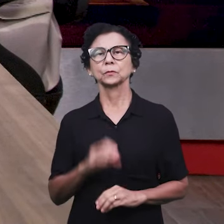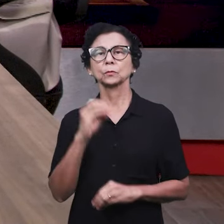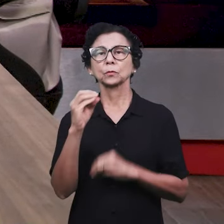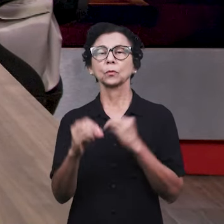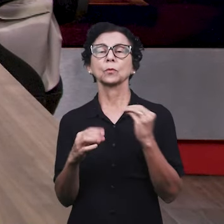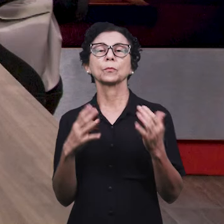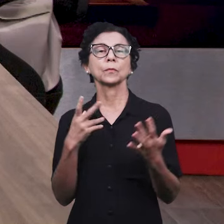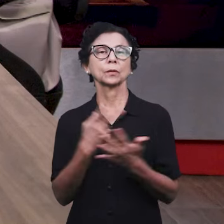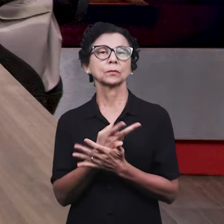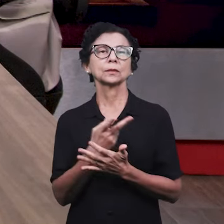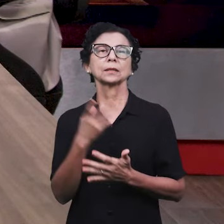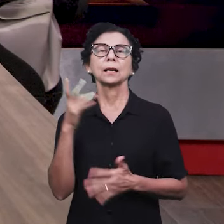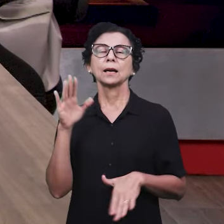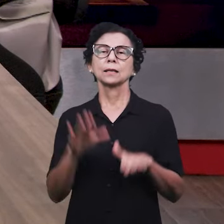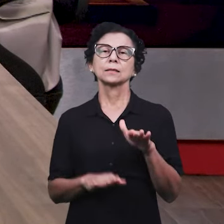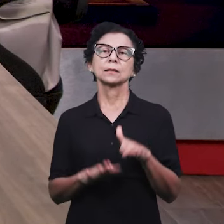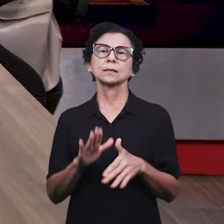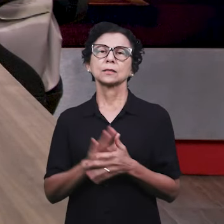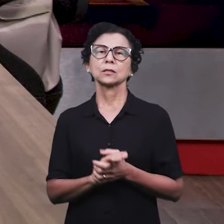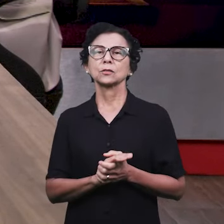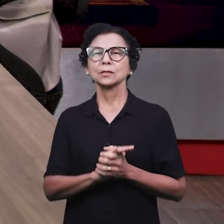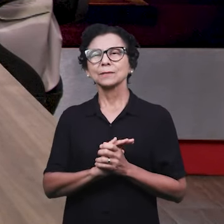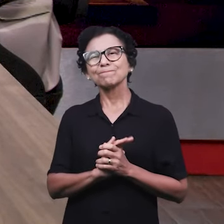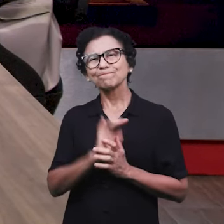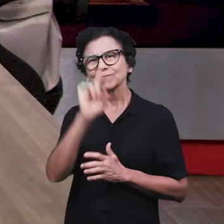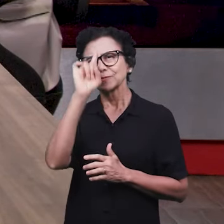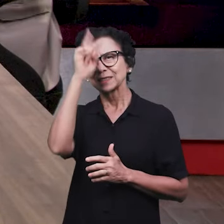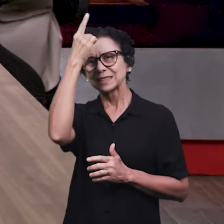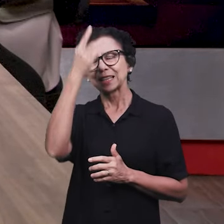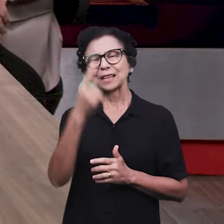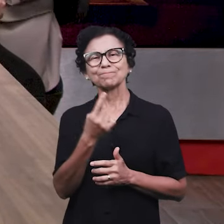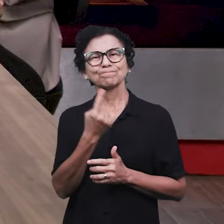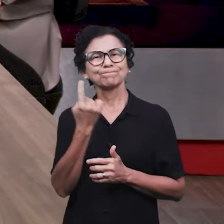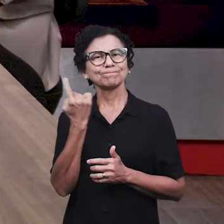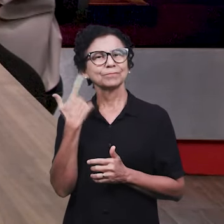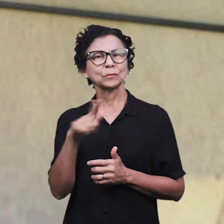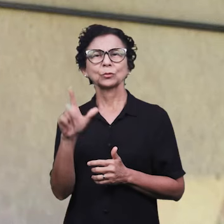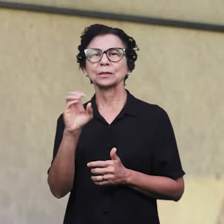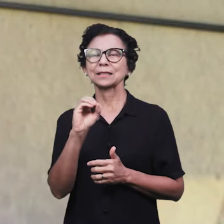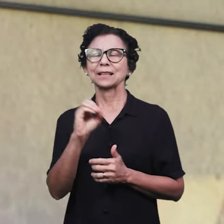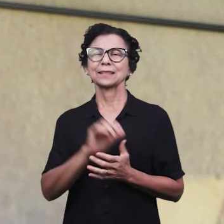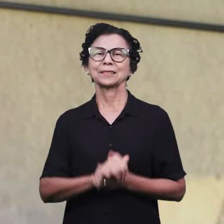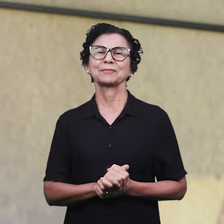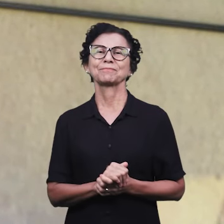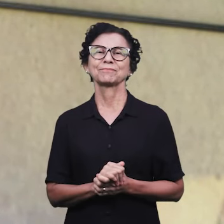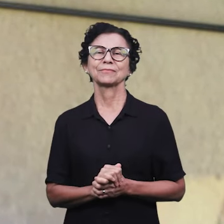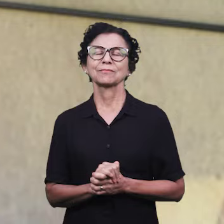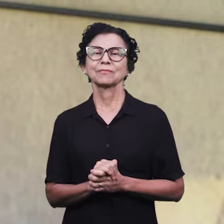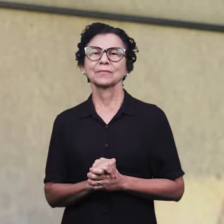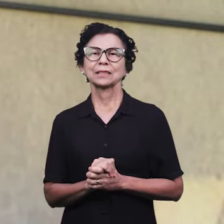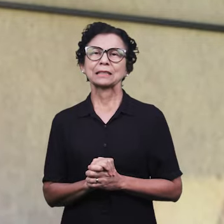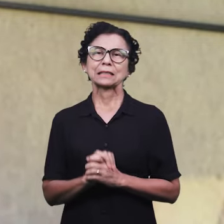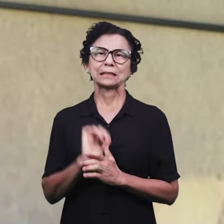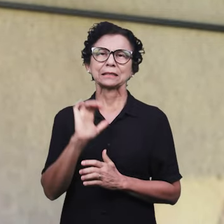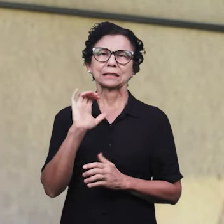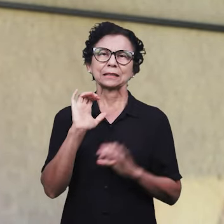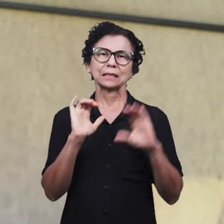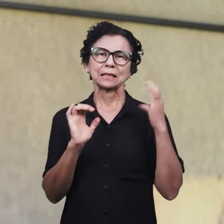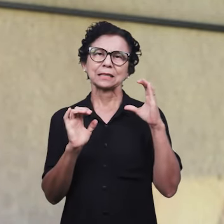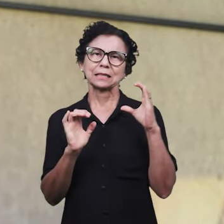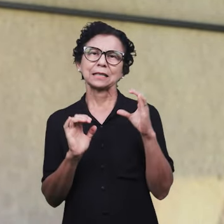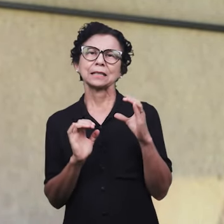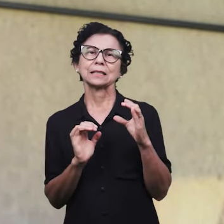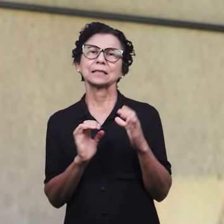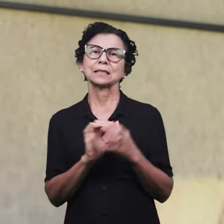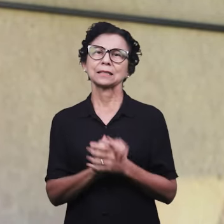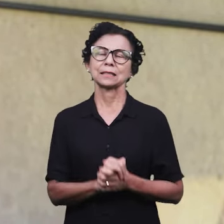tenta às vezes criar e não consegue. A ciência às vezes tenta criar algumas coisas ou